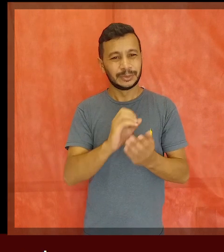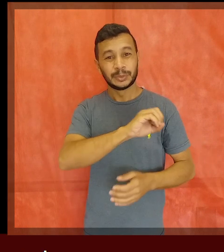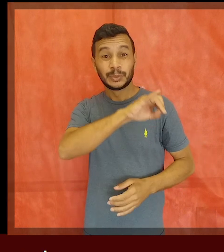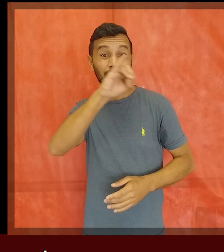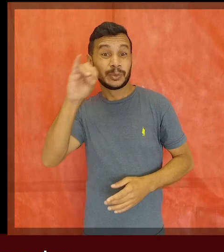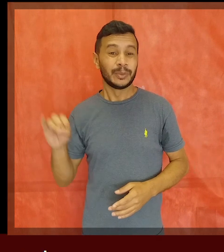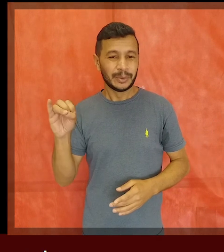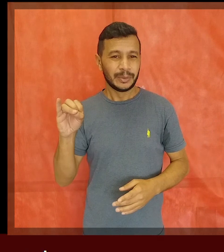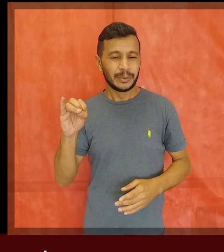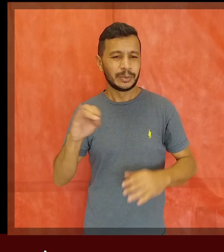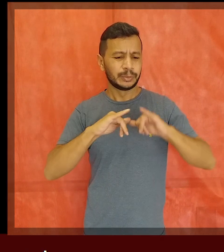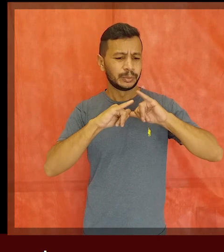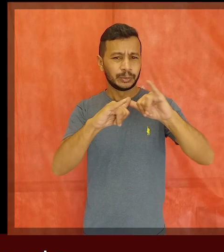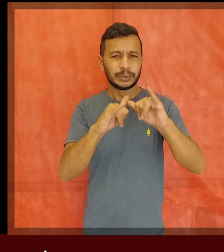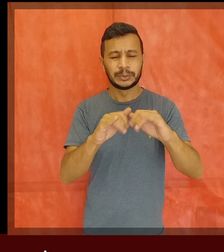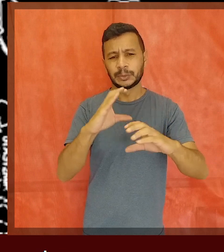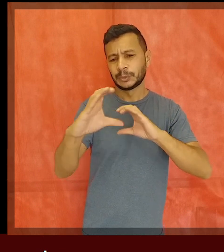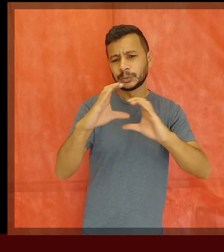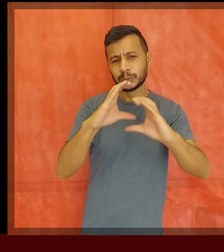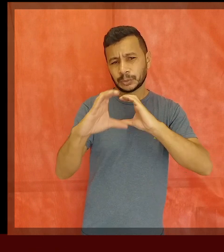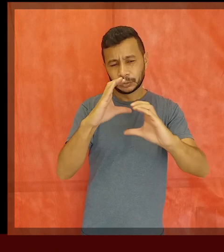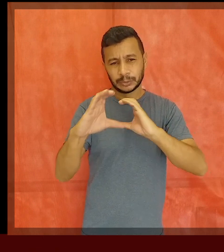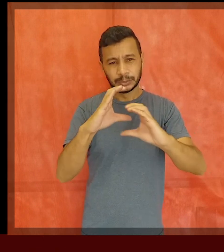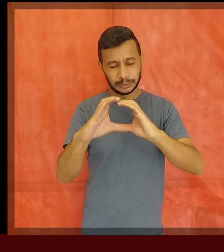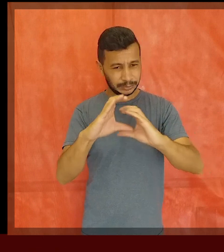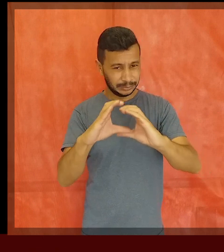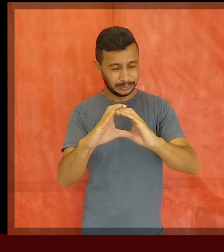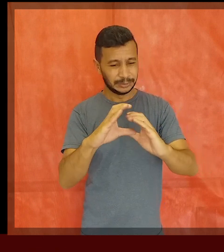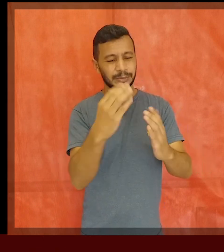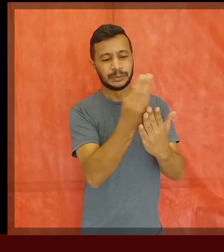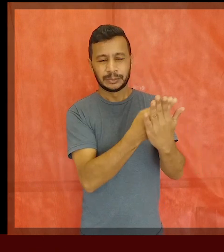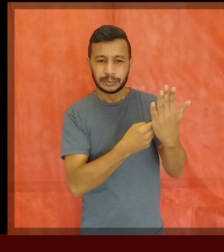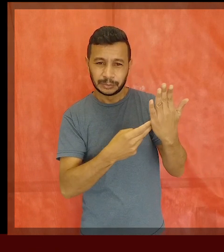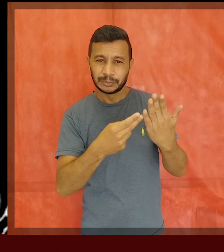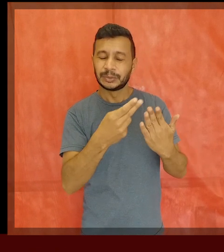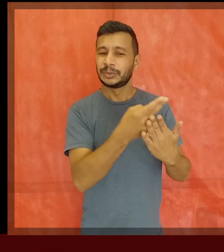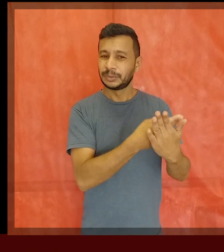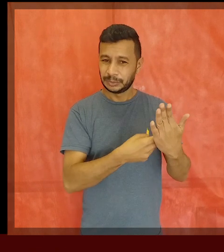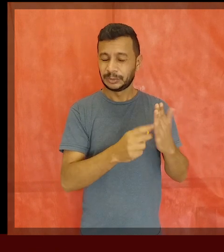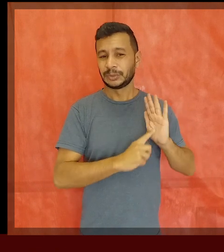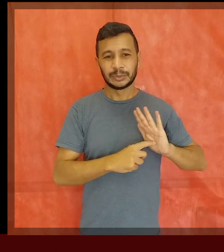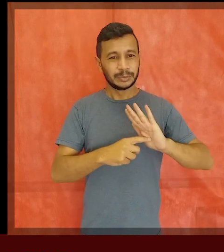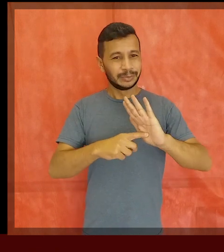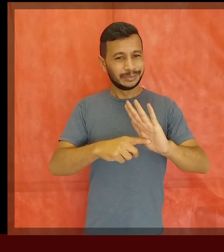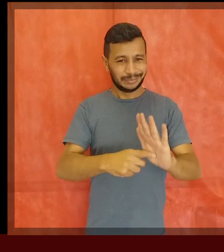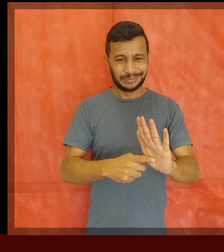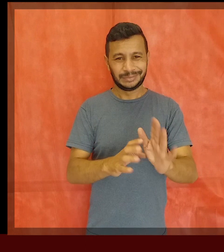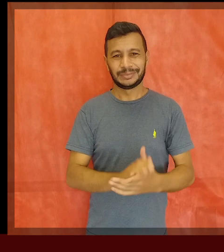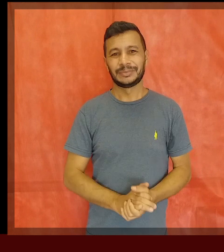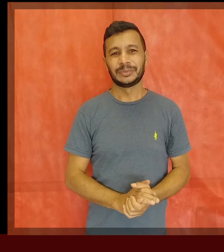fazia comunicação direta com linguagem popular e apoio de cartunistas que trouxeram muita arte e